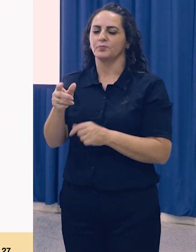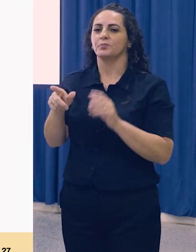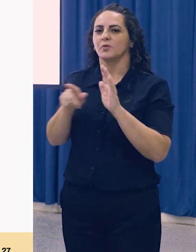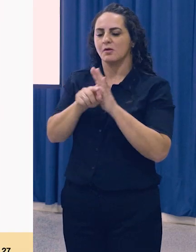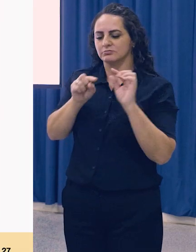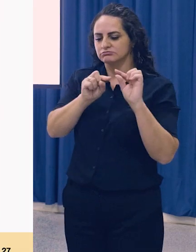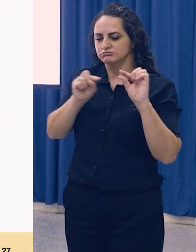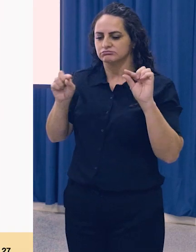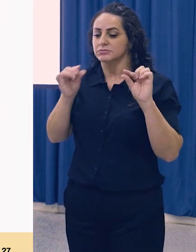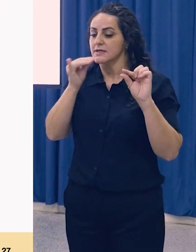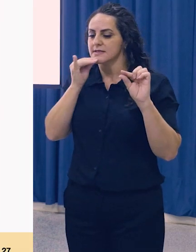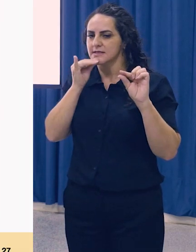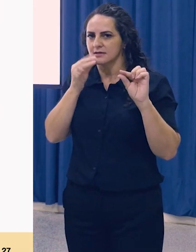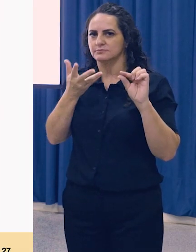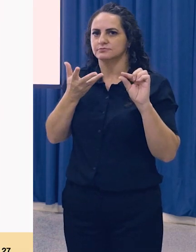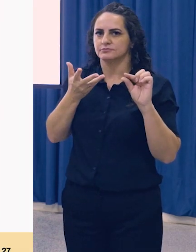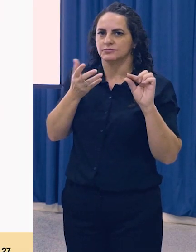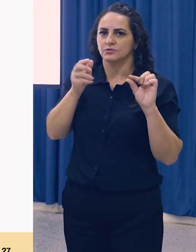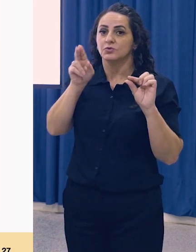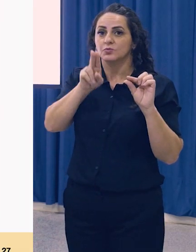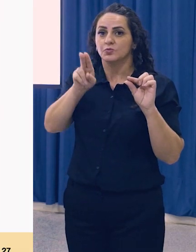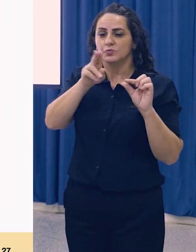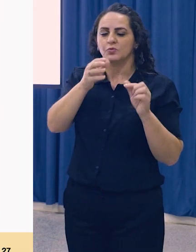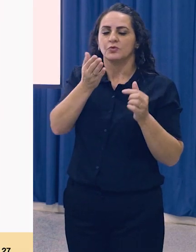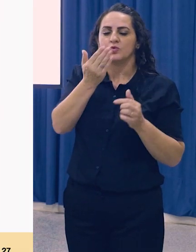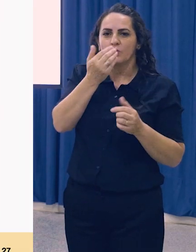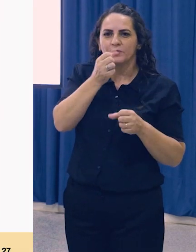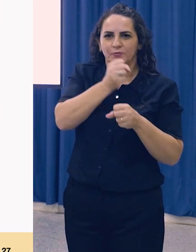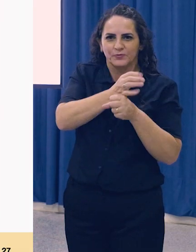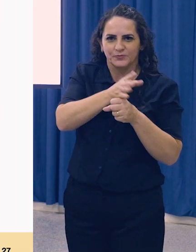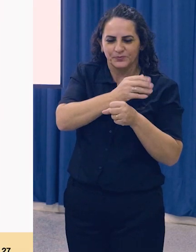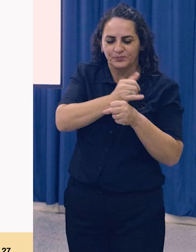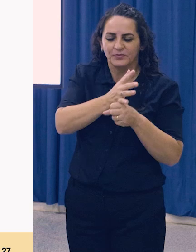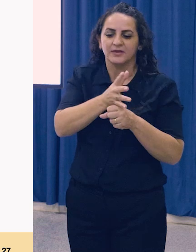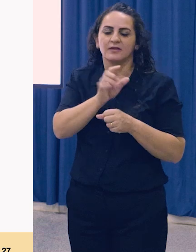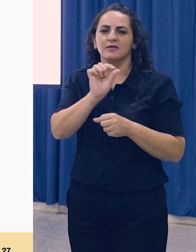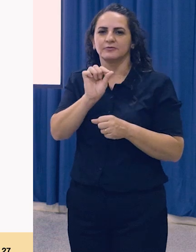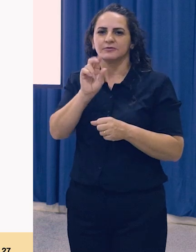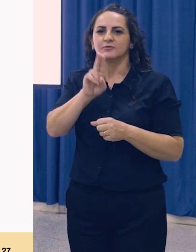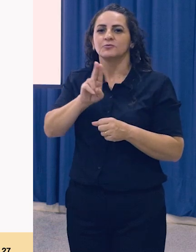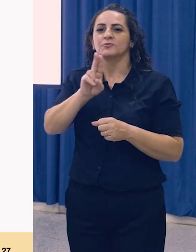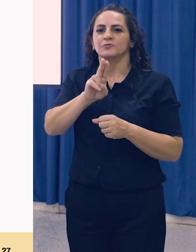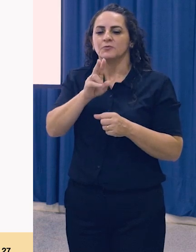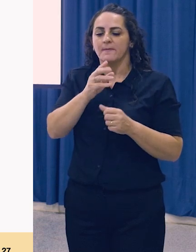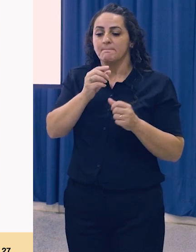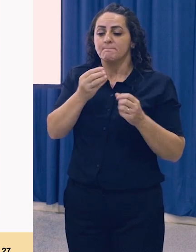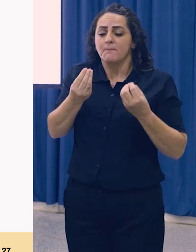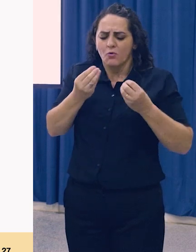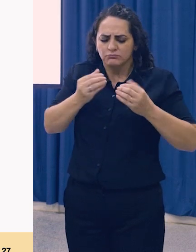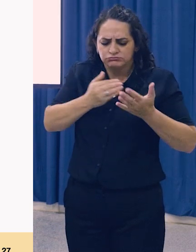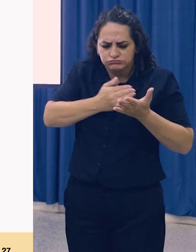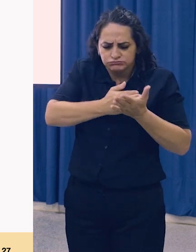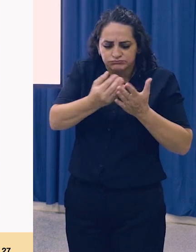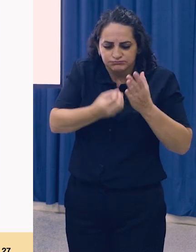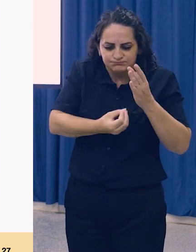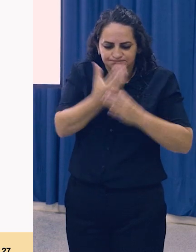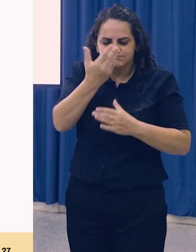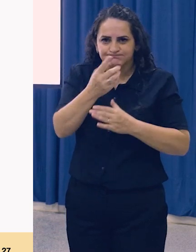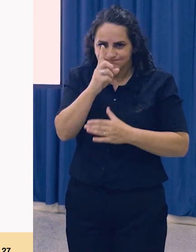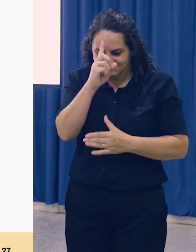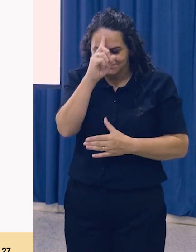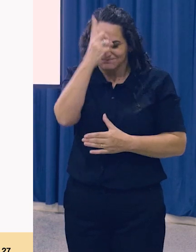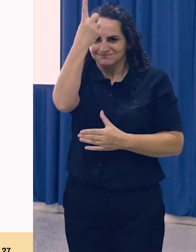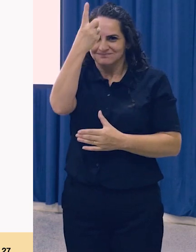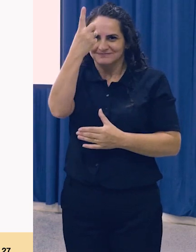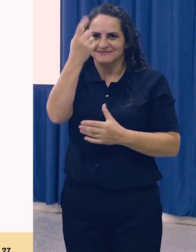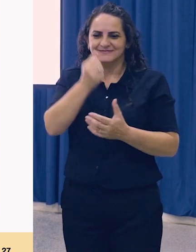editorial usada nos comedores de batatas, que foi o processo criativo que a gente teve para